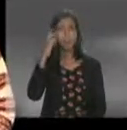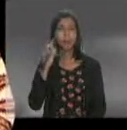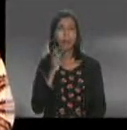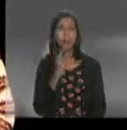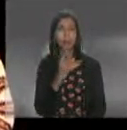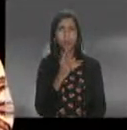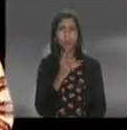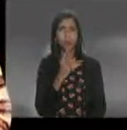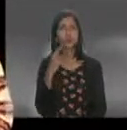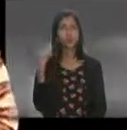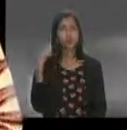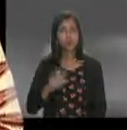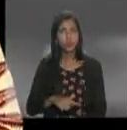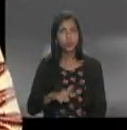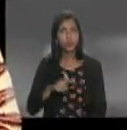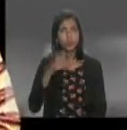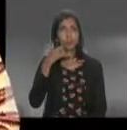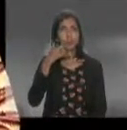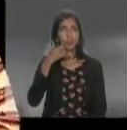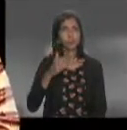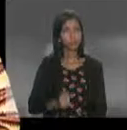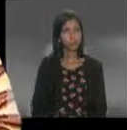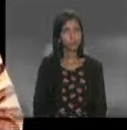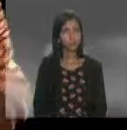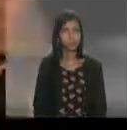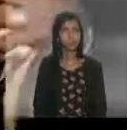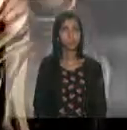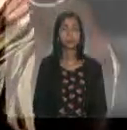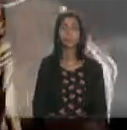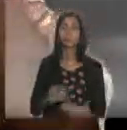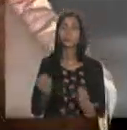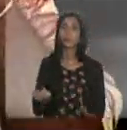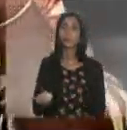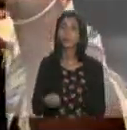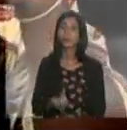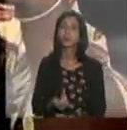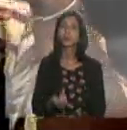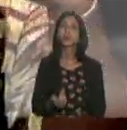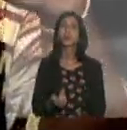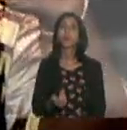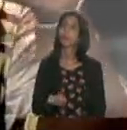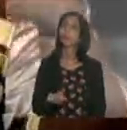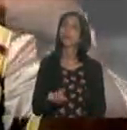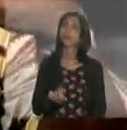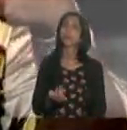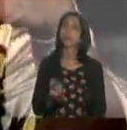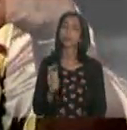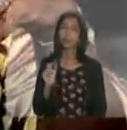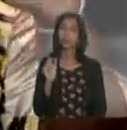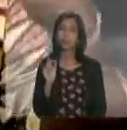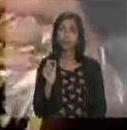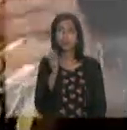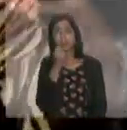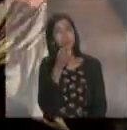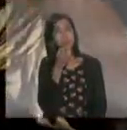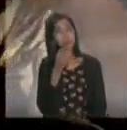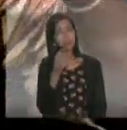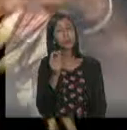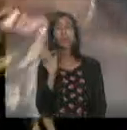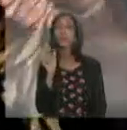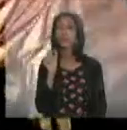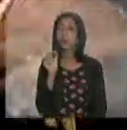depois, toca o telefone. E sempre, bom... Tá bom,